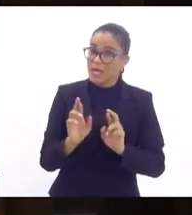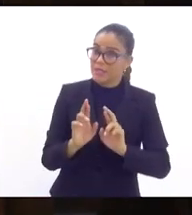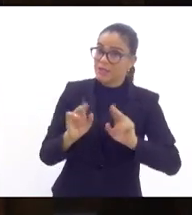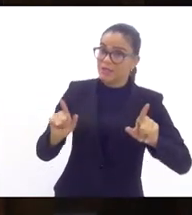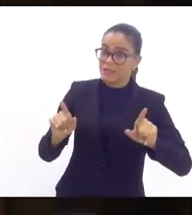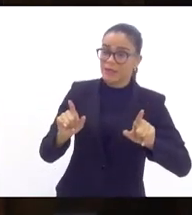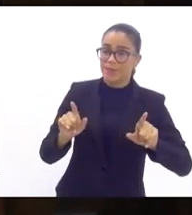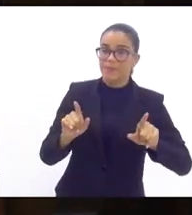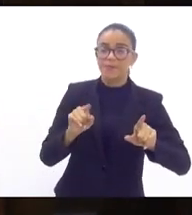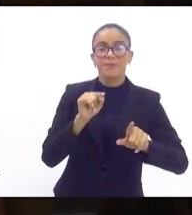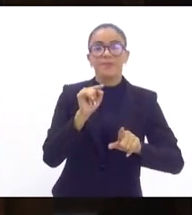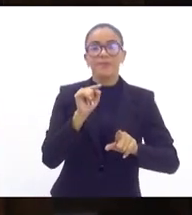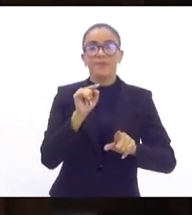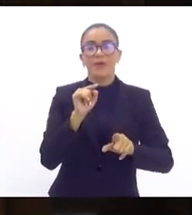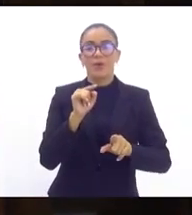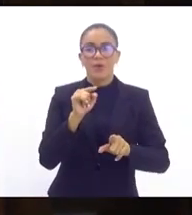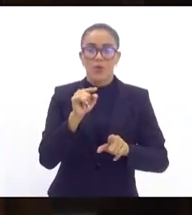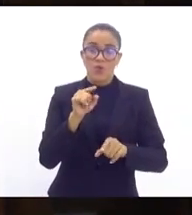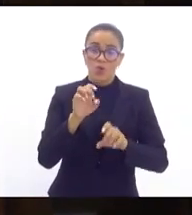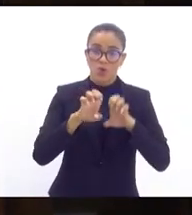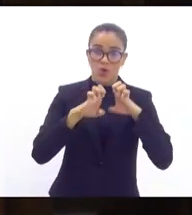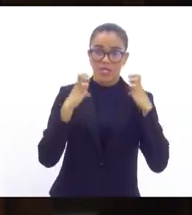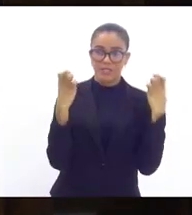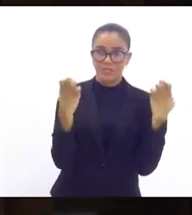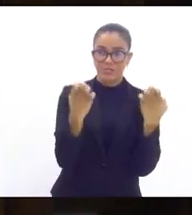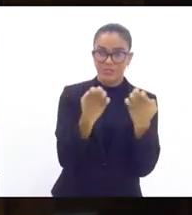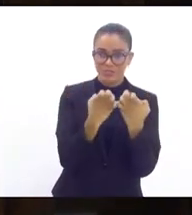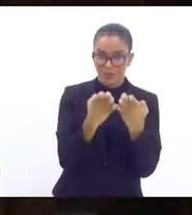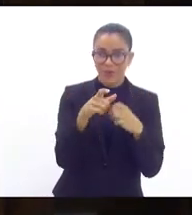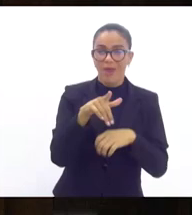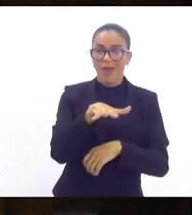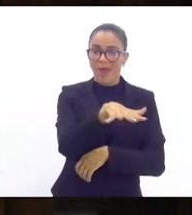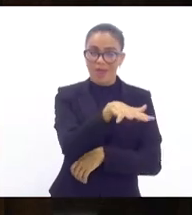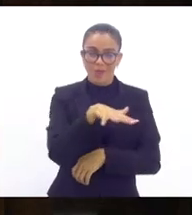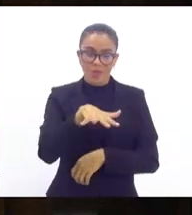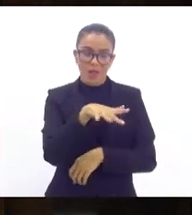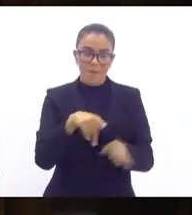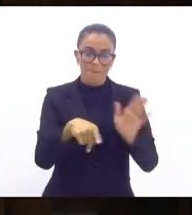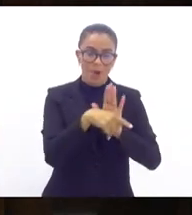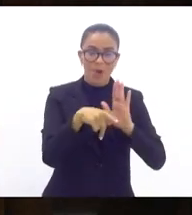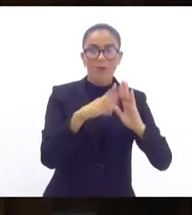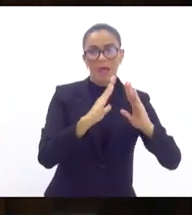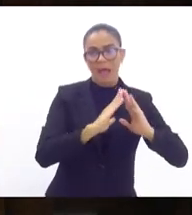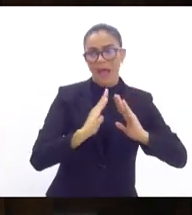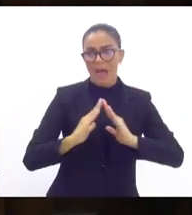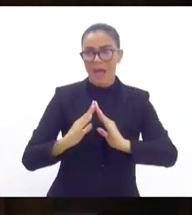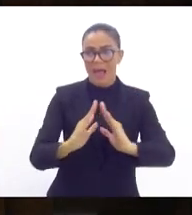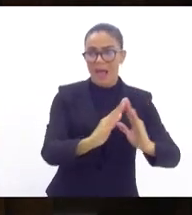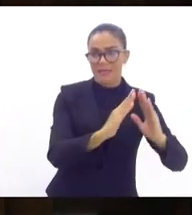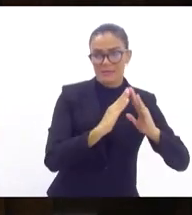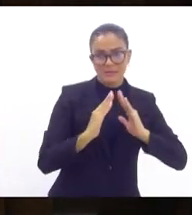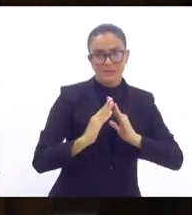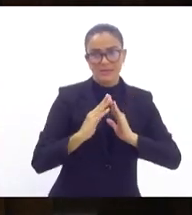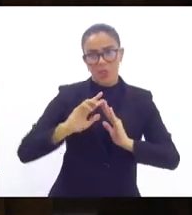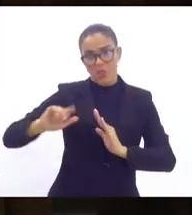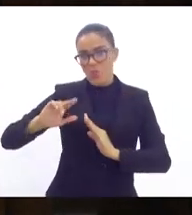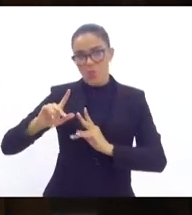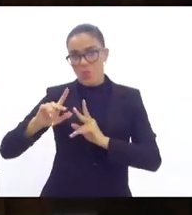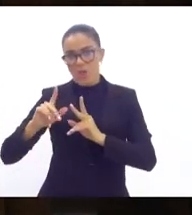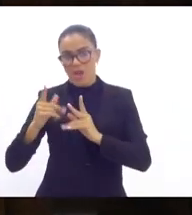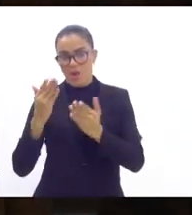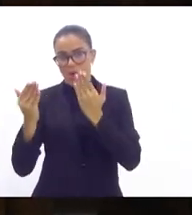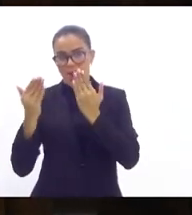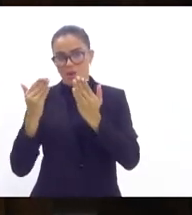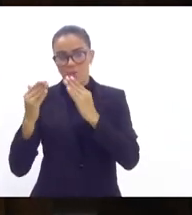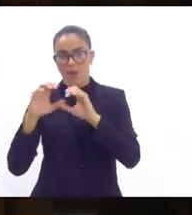eles eles o engenhão é num espaço Residencial tem seus problemas não é igual ao Maracanã e